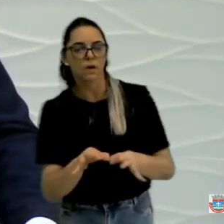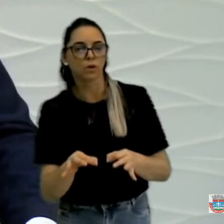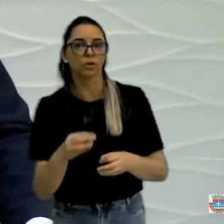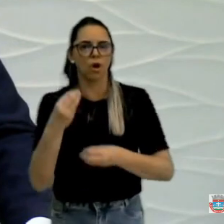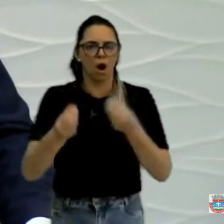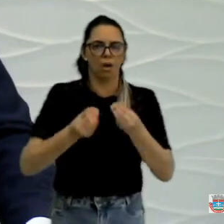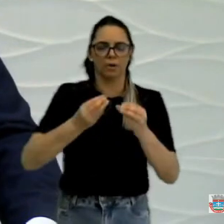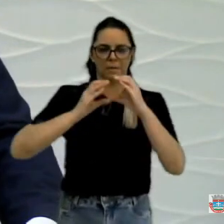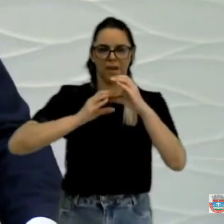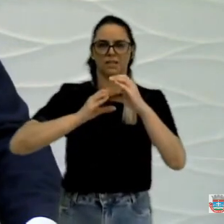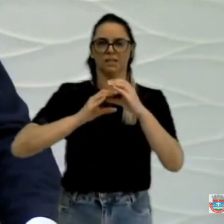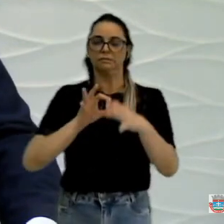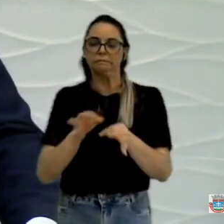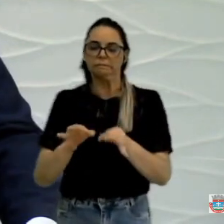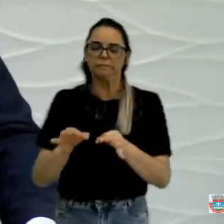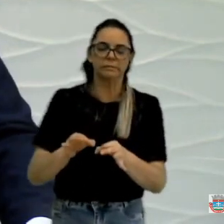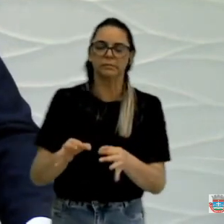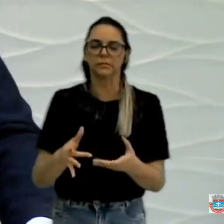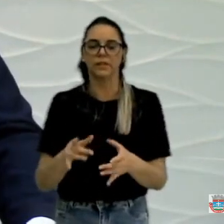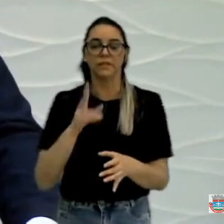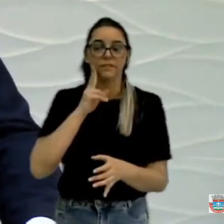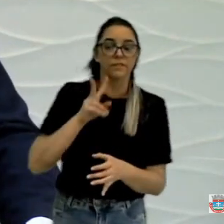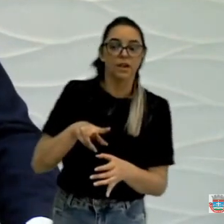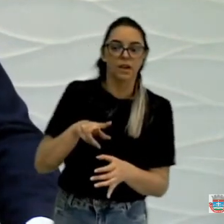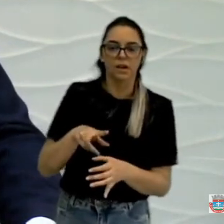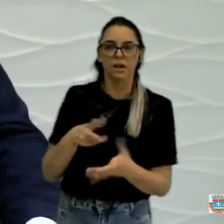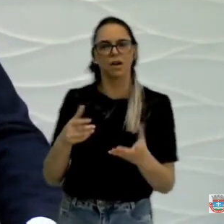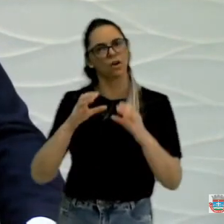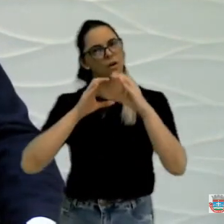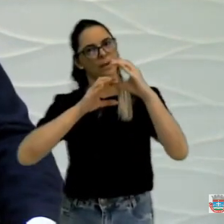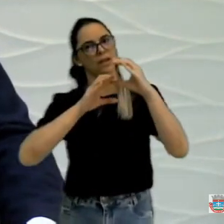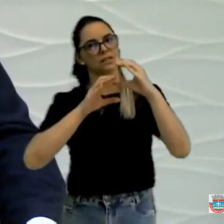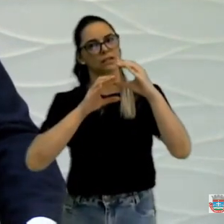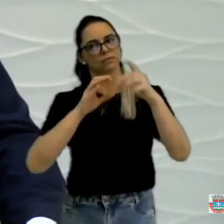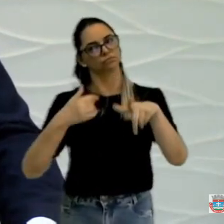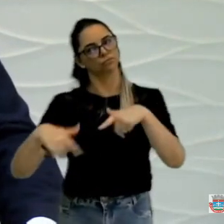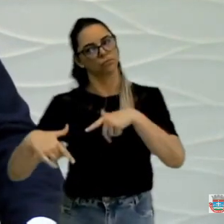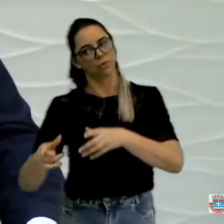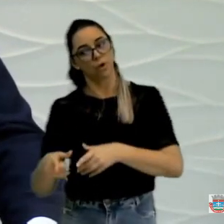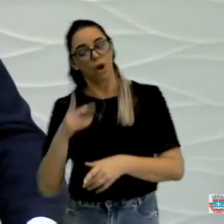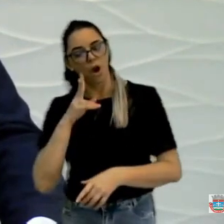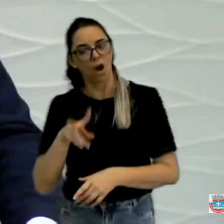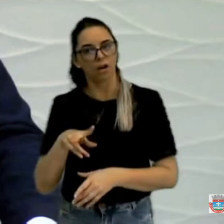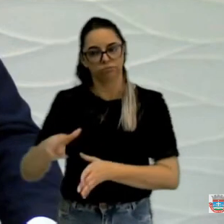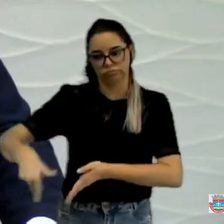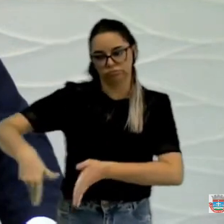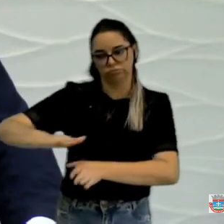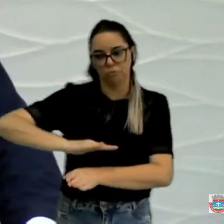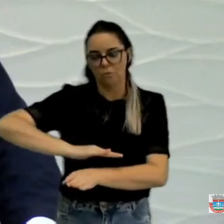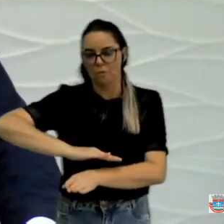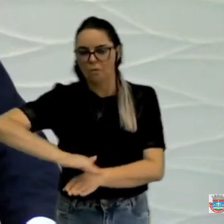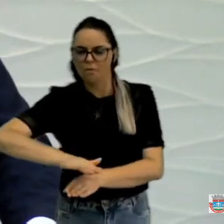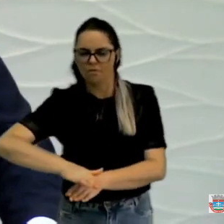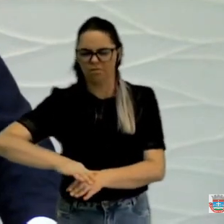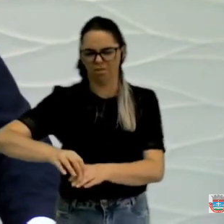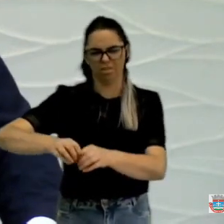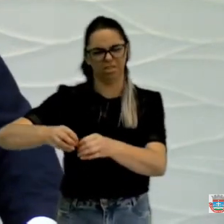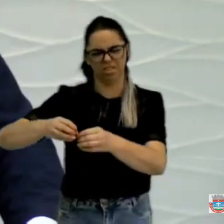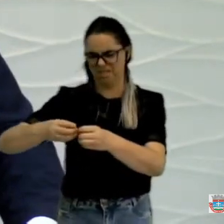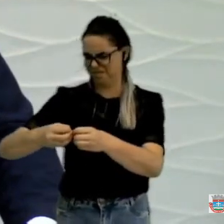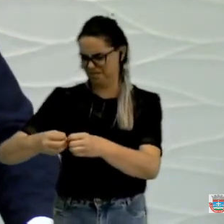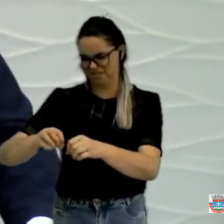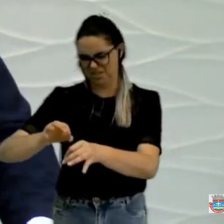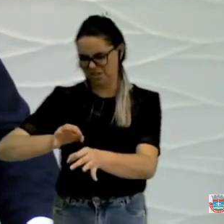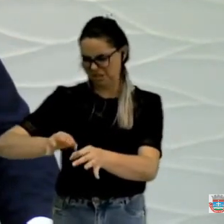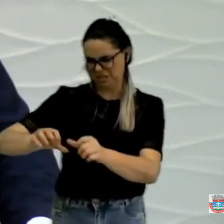calçamento. Ande naquela rua e veja o serviço que a Compesa prestou. Um calçamento todo destruído, com dificuldade